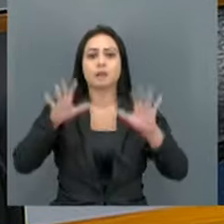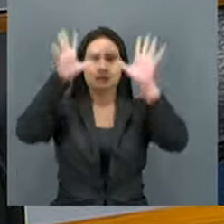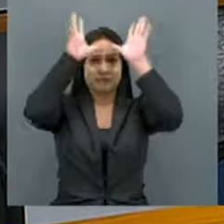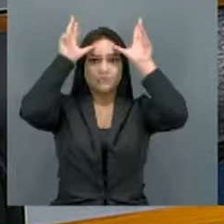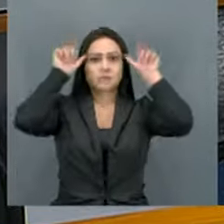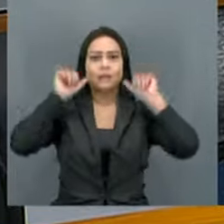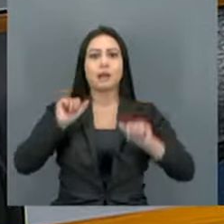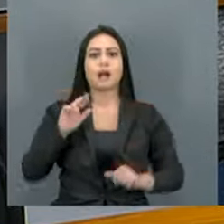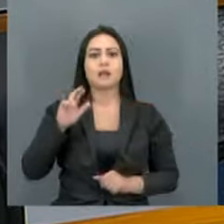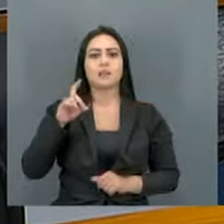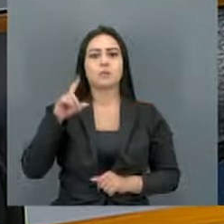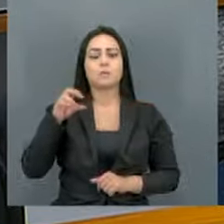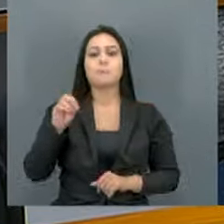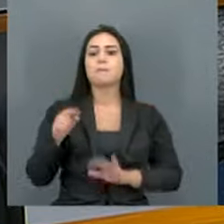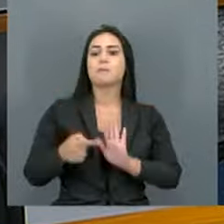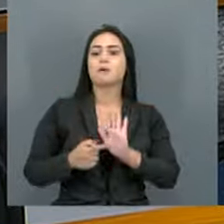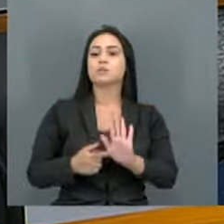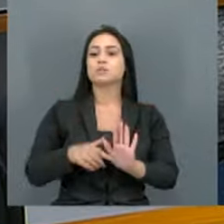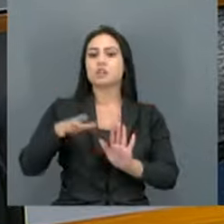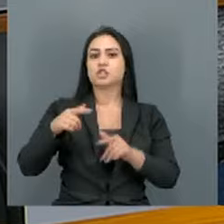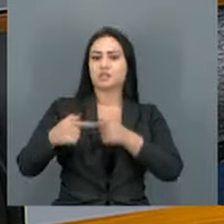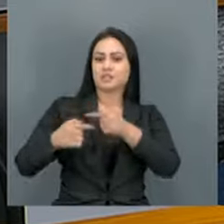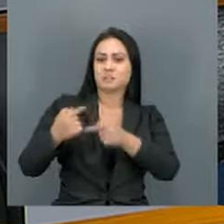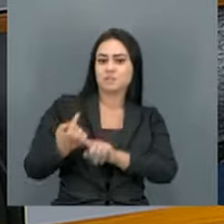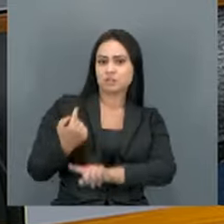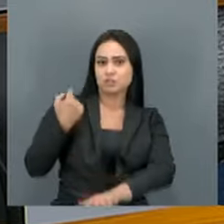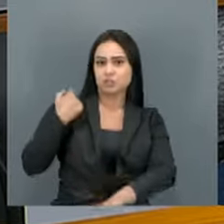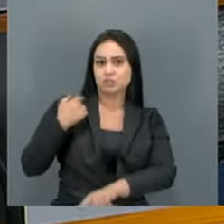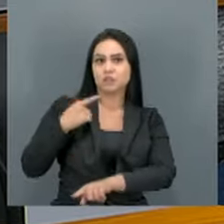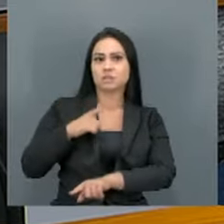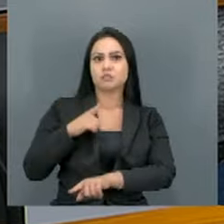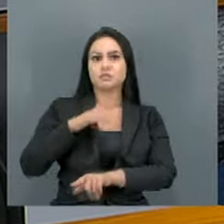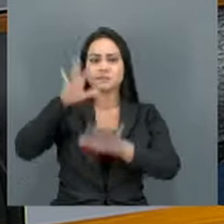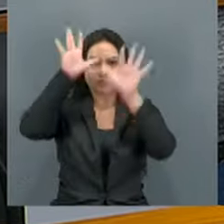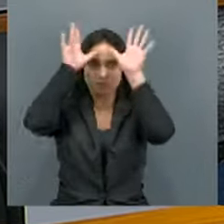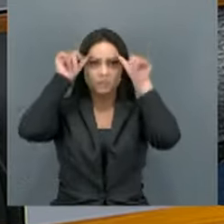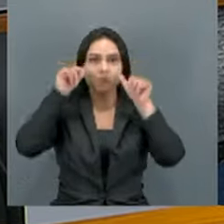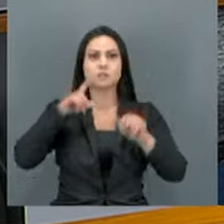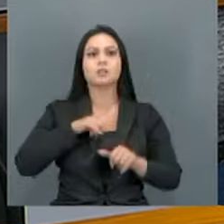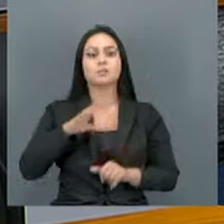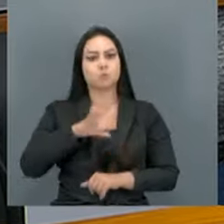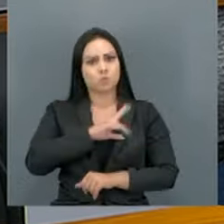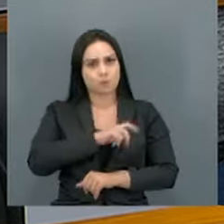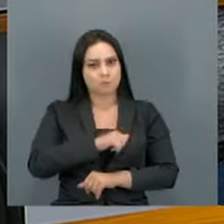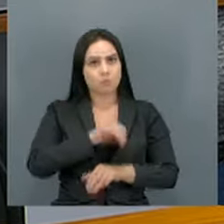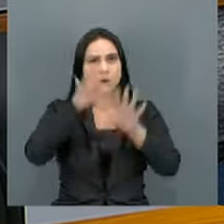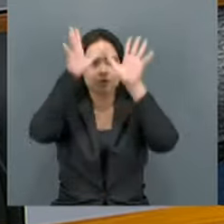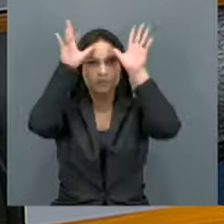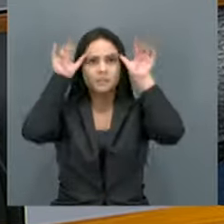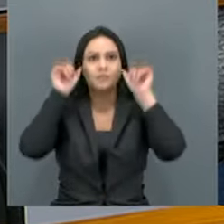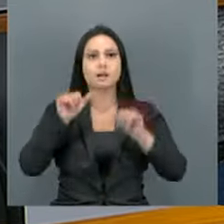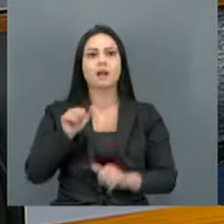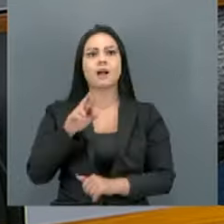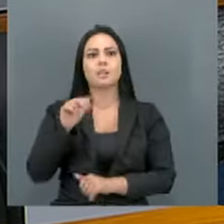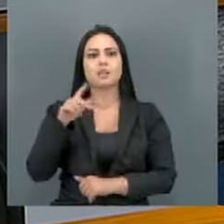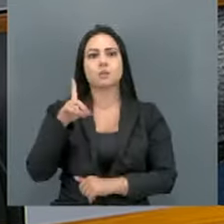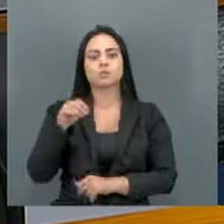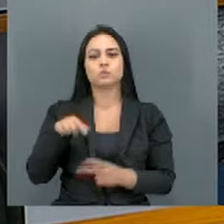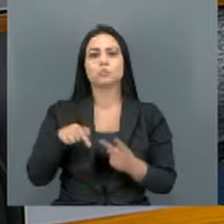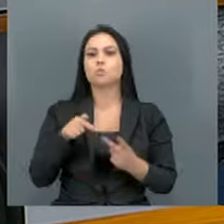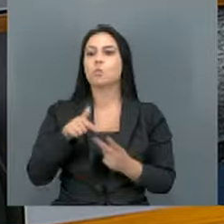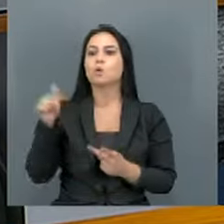Arnaldo, ele representa uma geração mais antiga de cacique, né? Eu tenho muito amor pelo cacique Arnaldo, pelo cacique